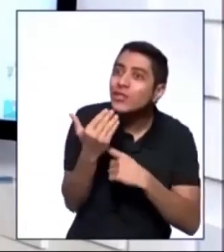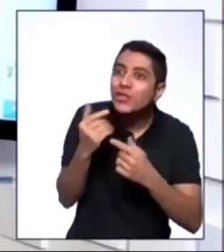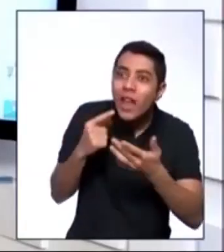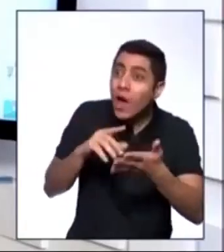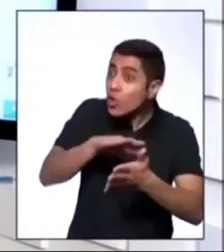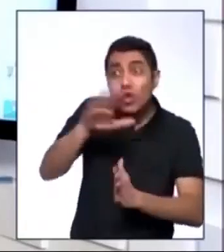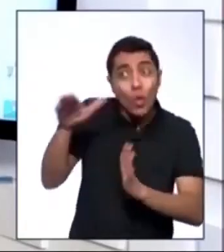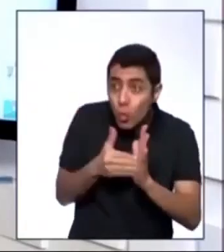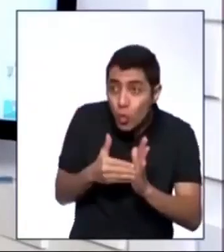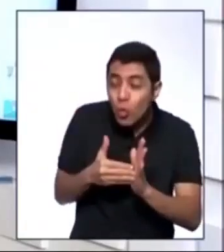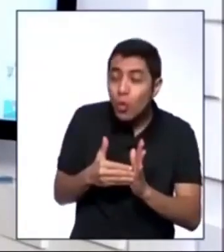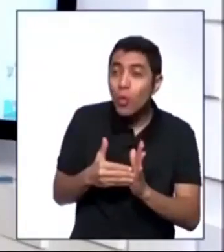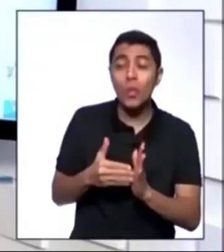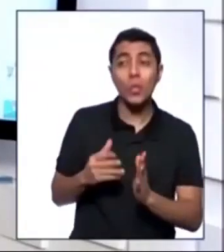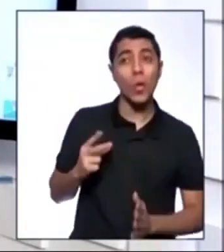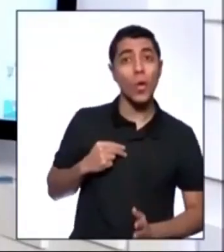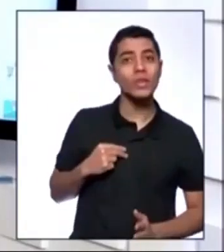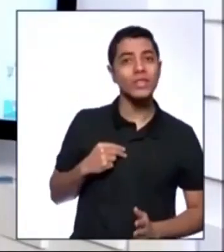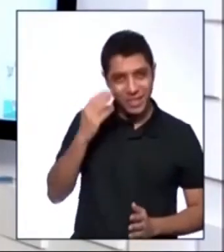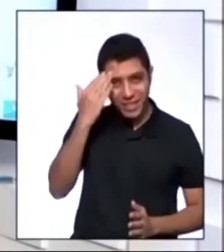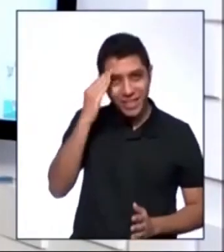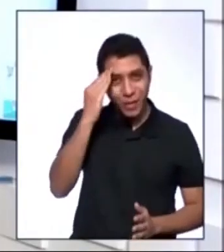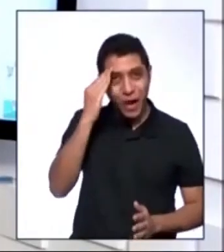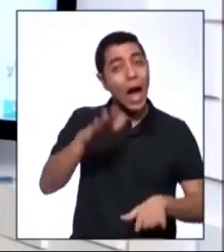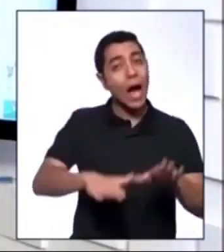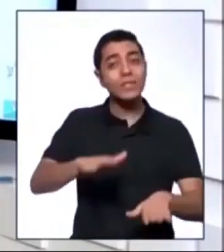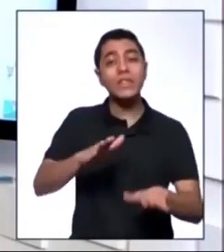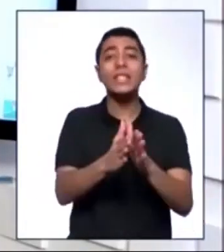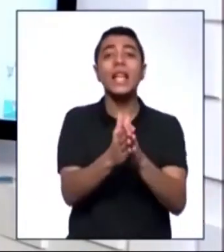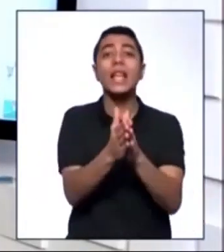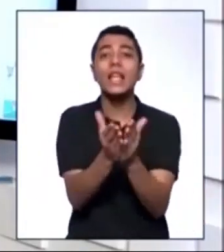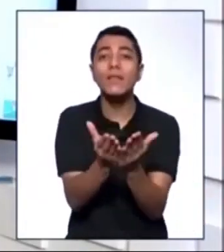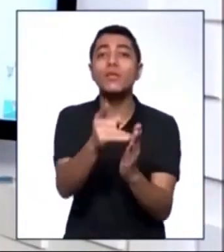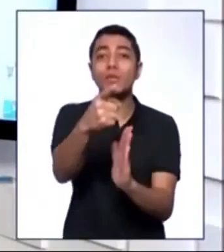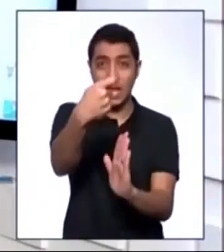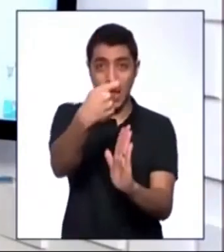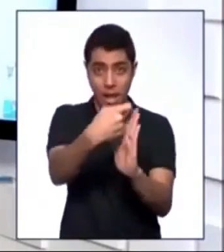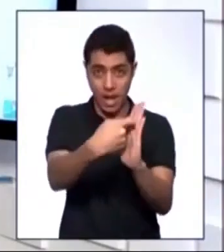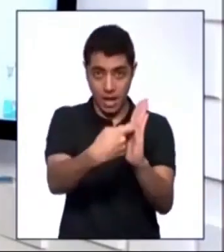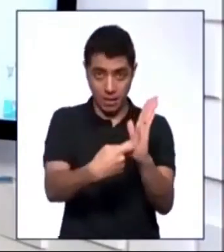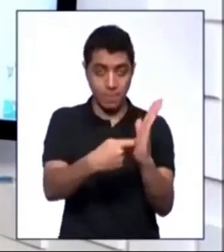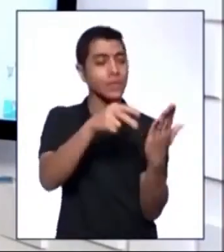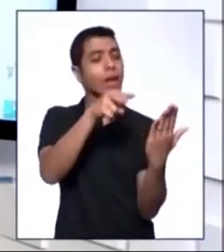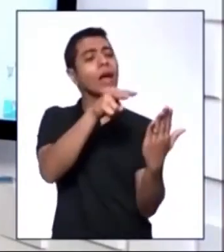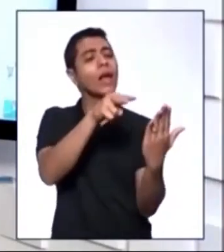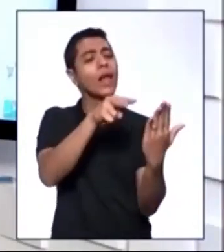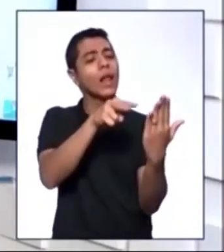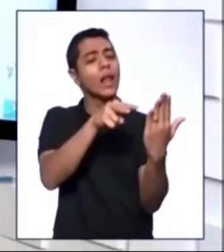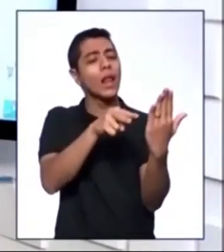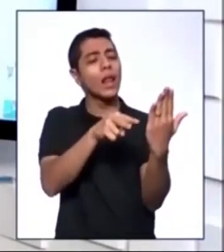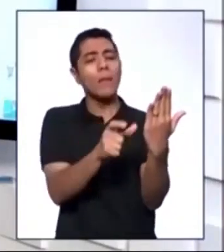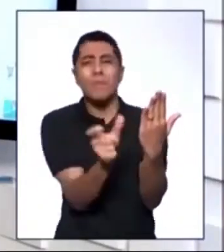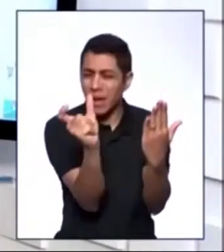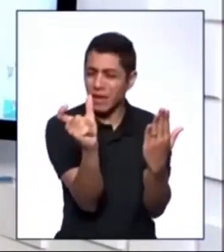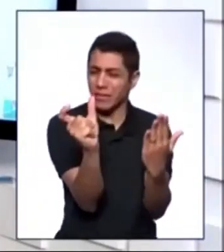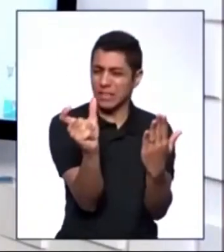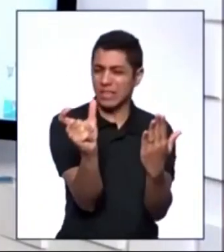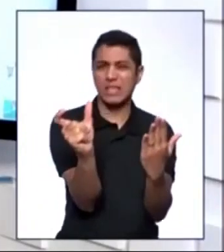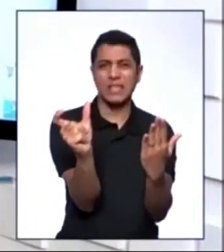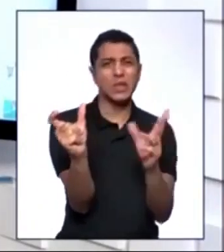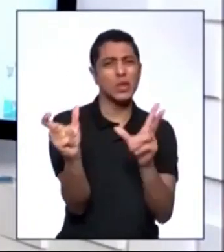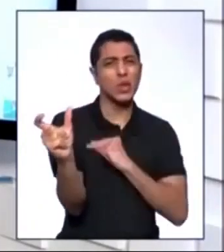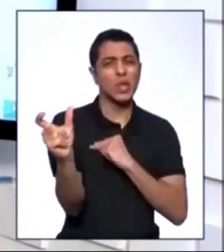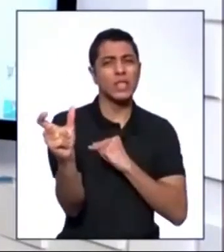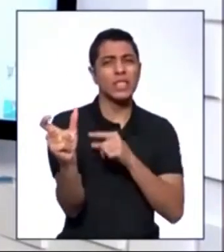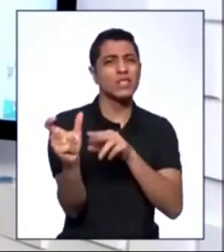livro, né, e a palavra aparece, e você fala assim, nossa, o que ele quis dizer com essa palavra aí, que está tão diferente do